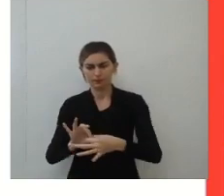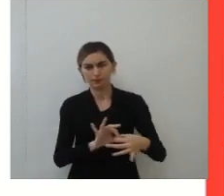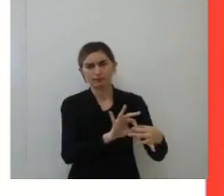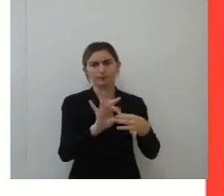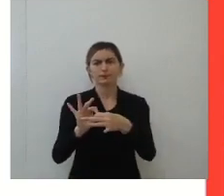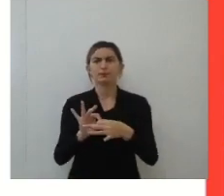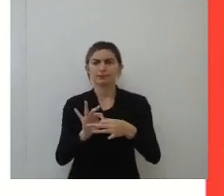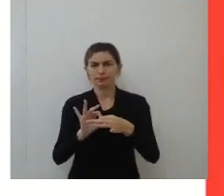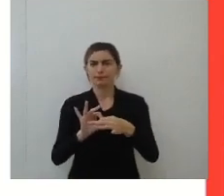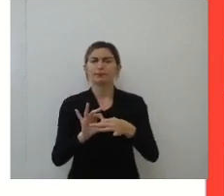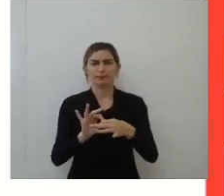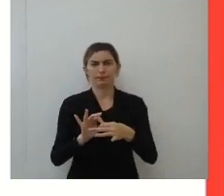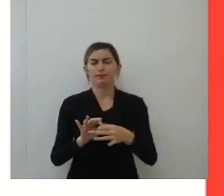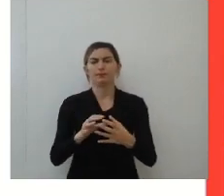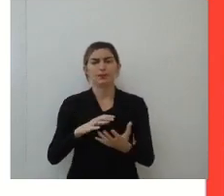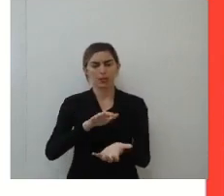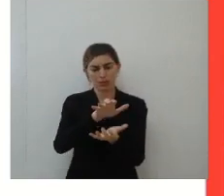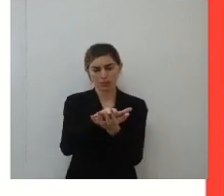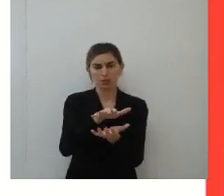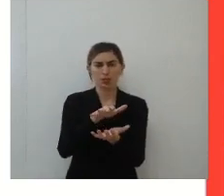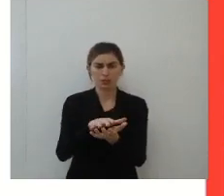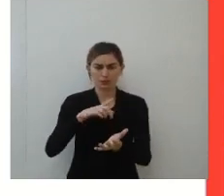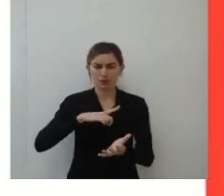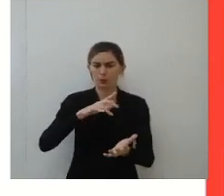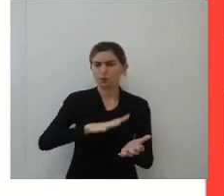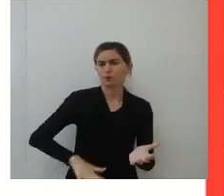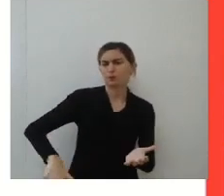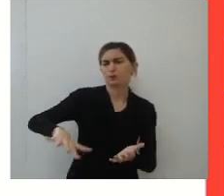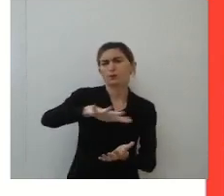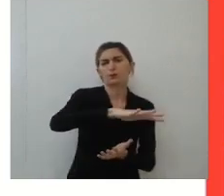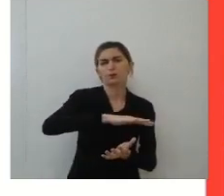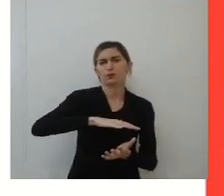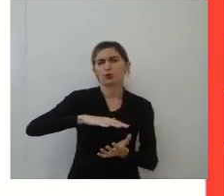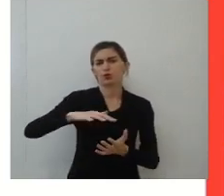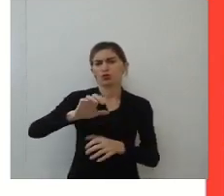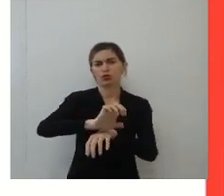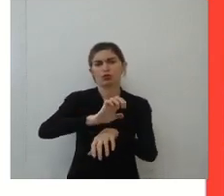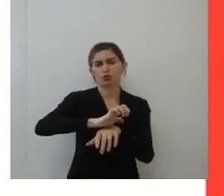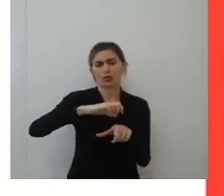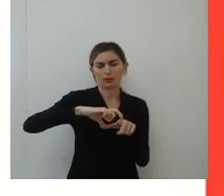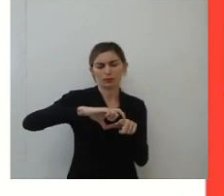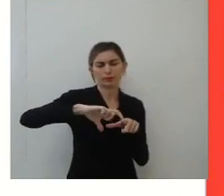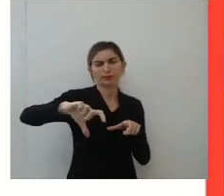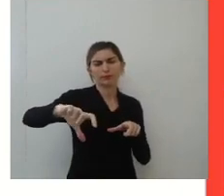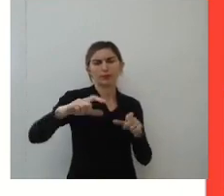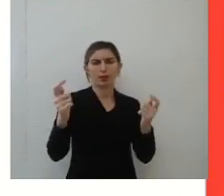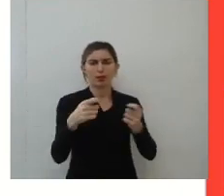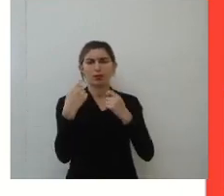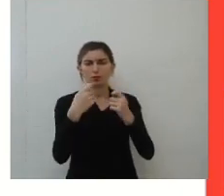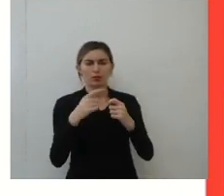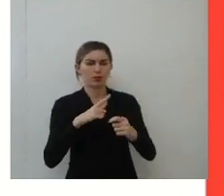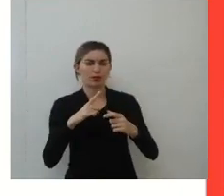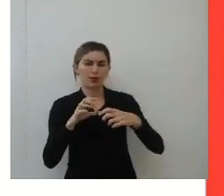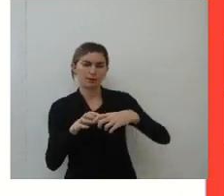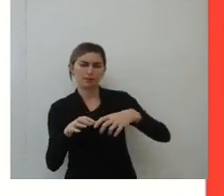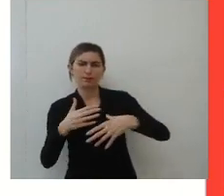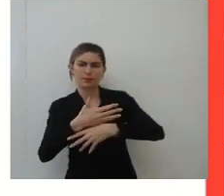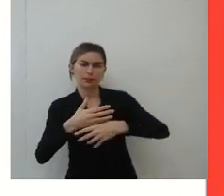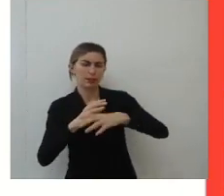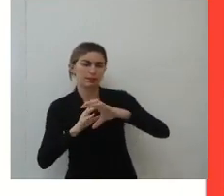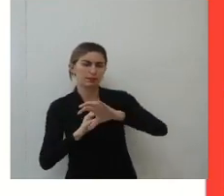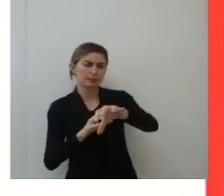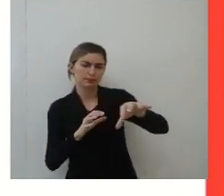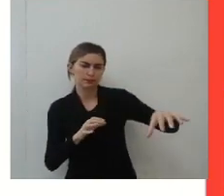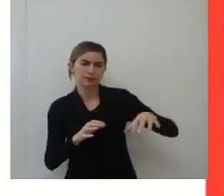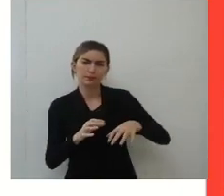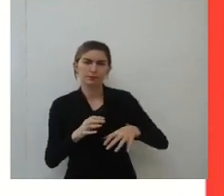à hierarquia urbana. Recife tem a sua rede urbana, todo o estado de Pernambuco. Caruaru tem a sua rede urbana, as